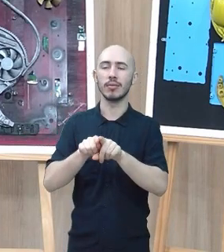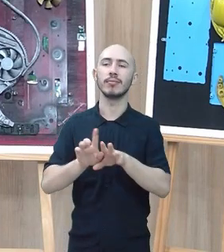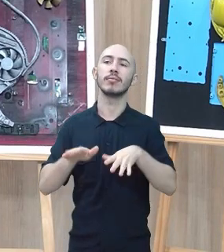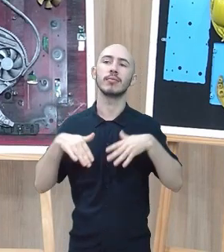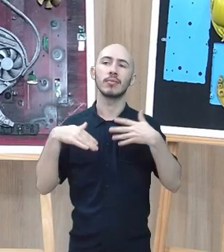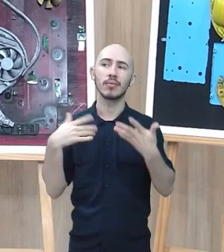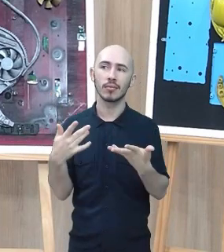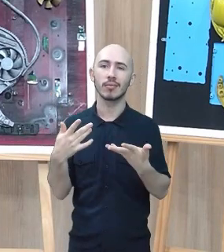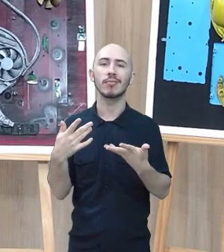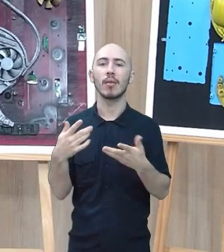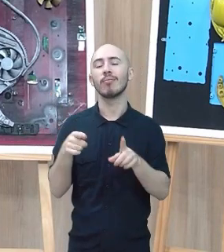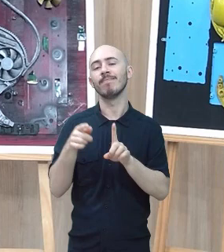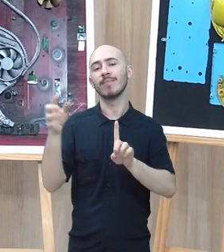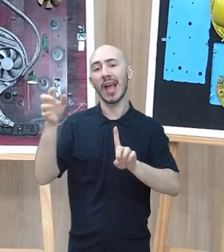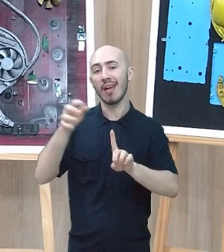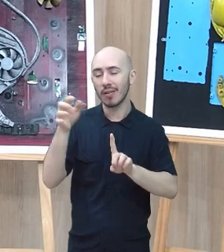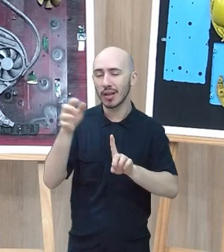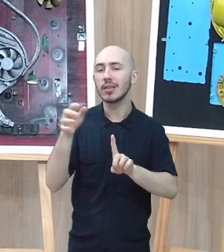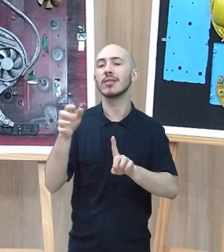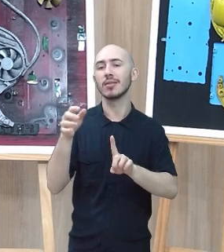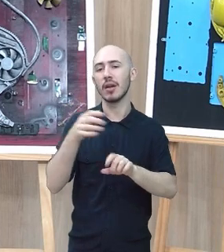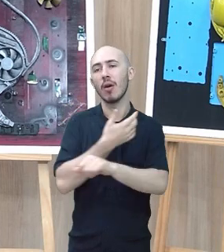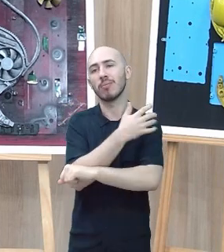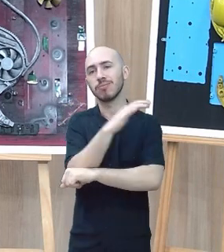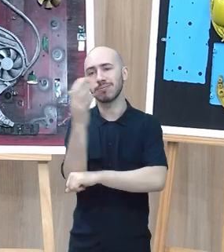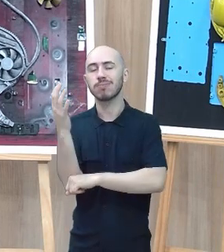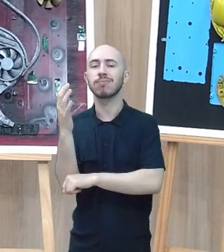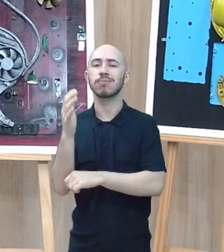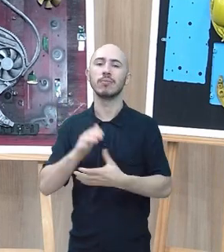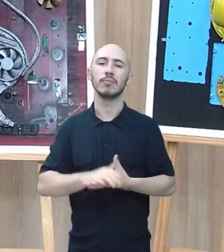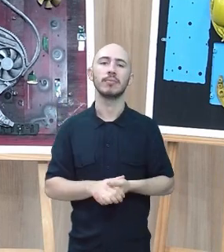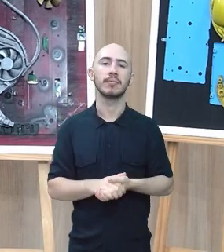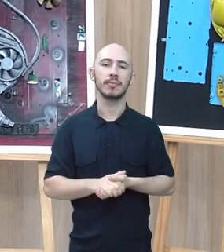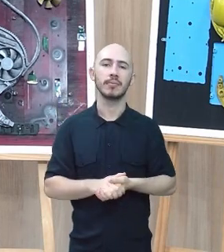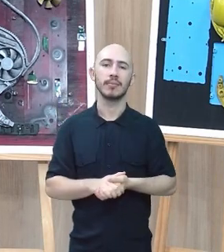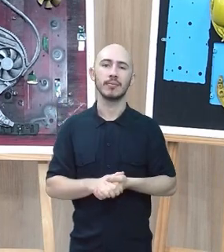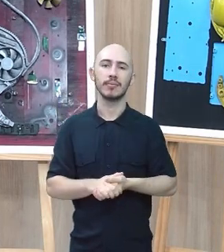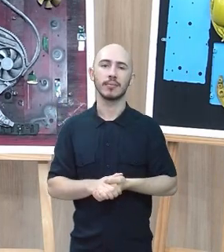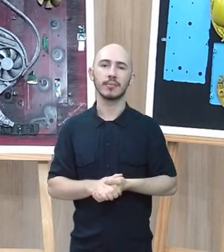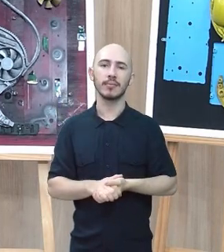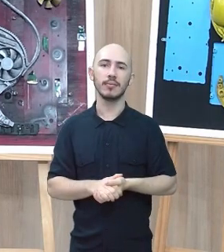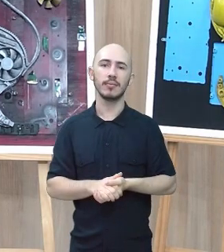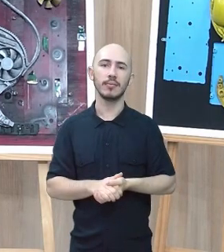que isso causa impactos no nosso meio ambiente, ok?